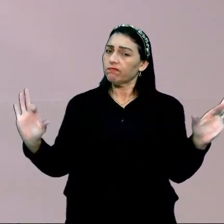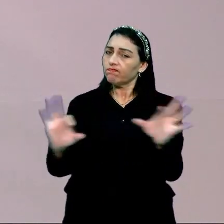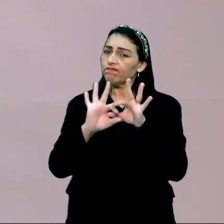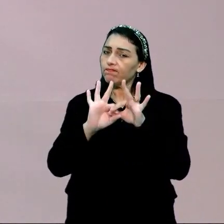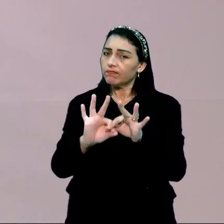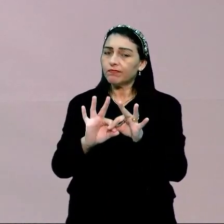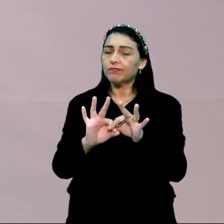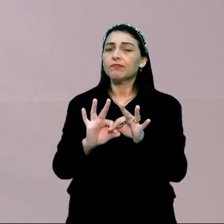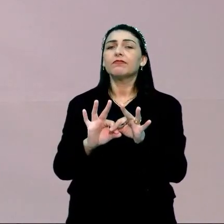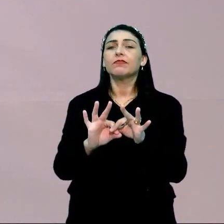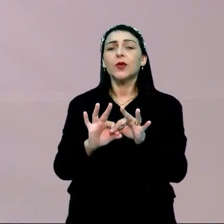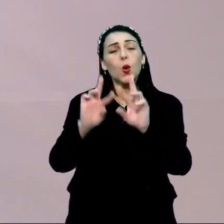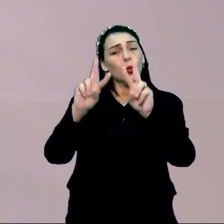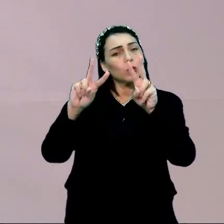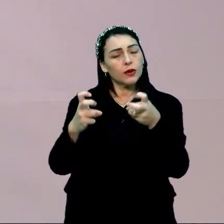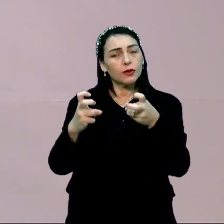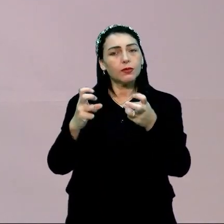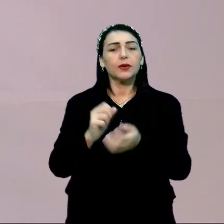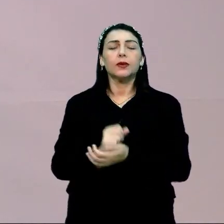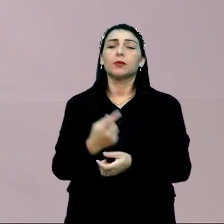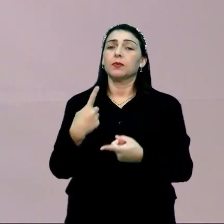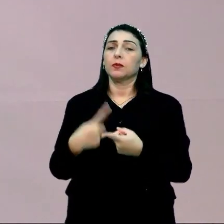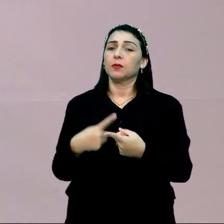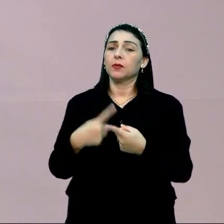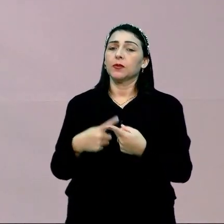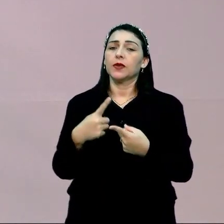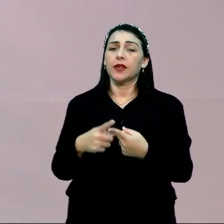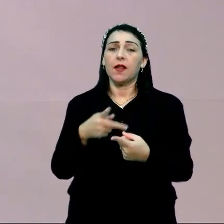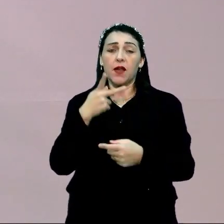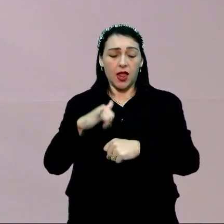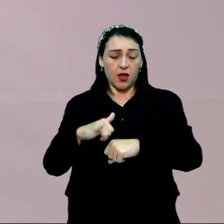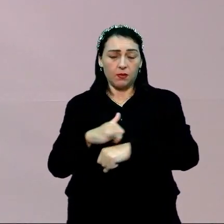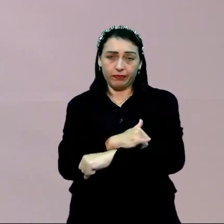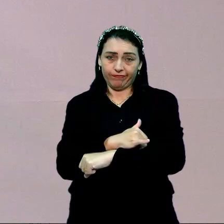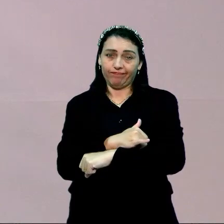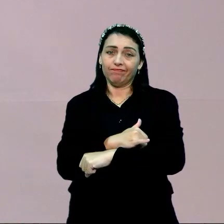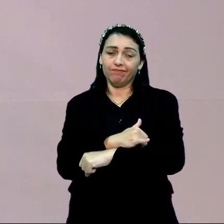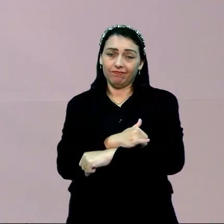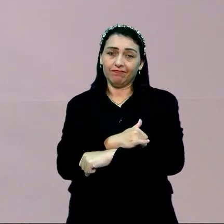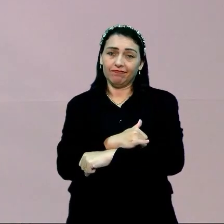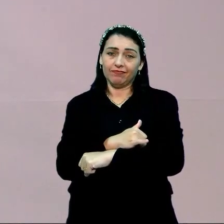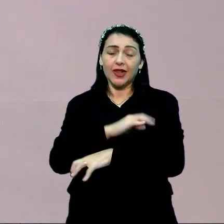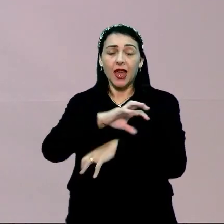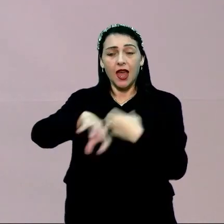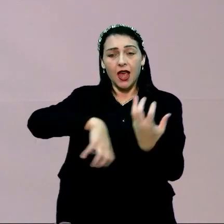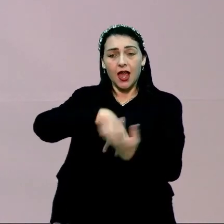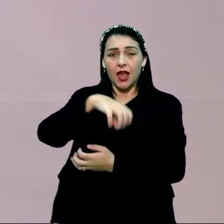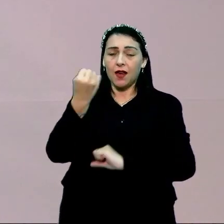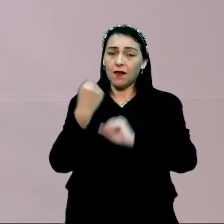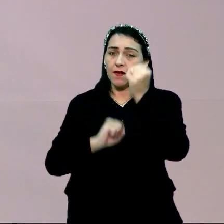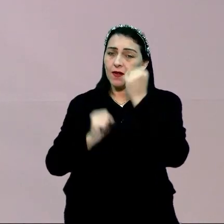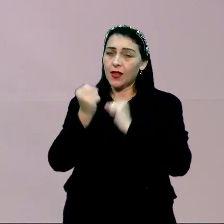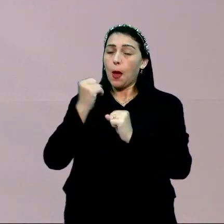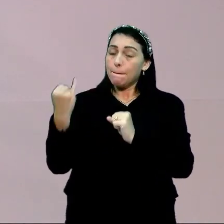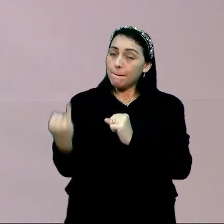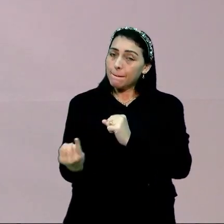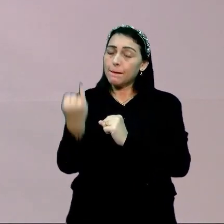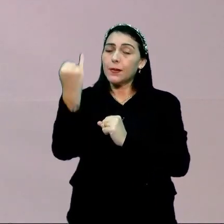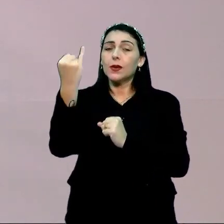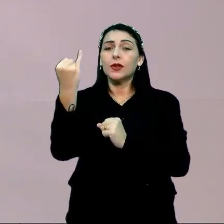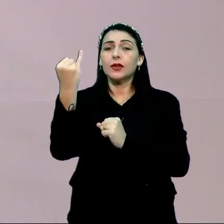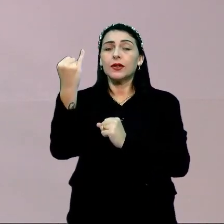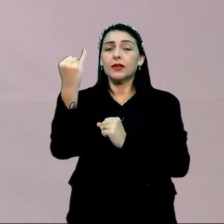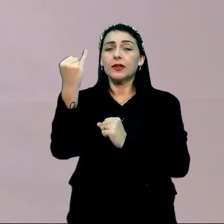gancho com o tema, porque o tema ele está falando de obesidade e a revolução ela é de fundamental